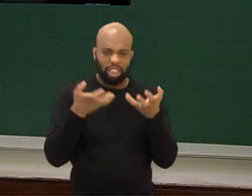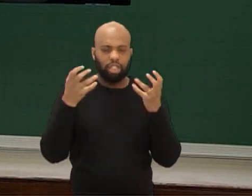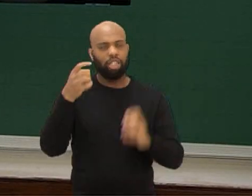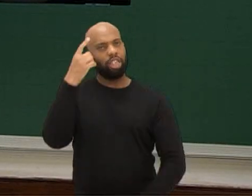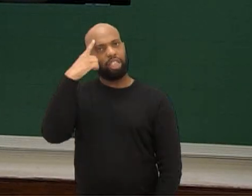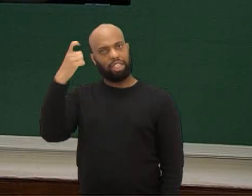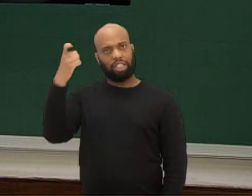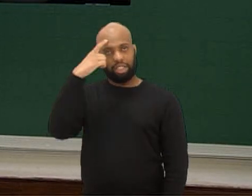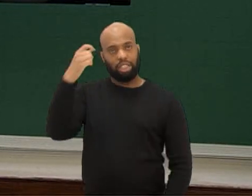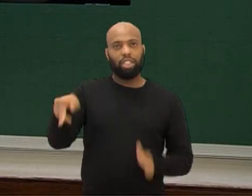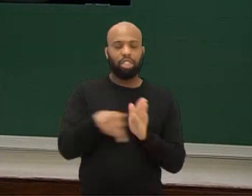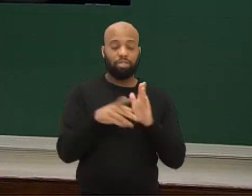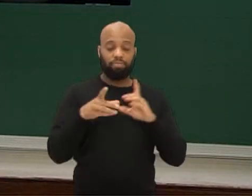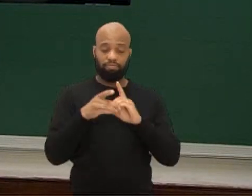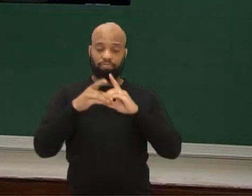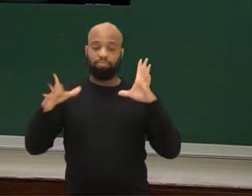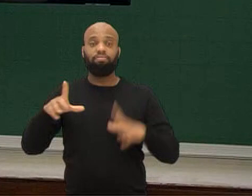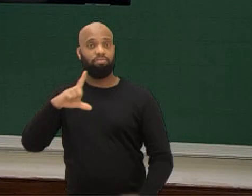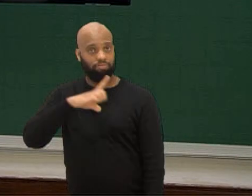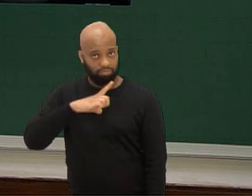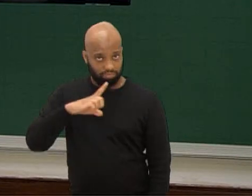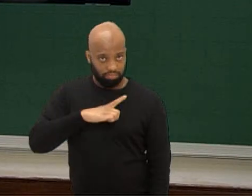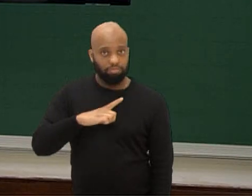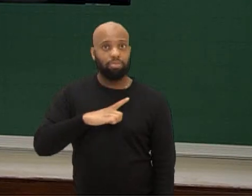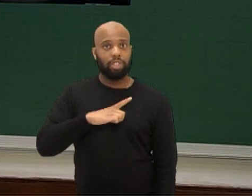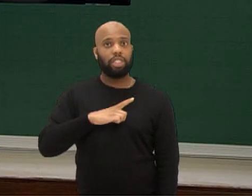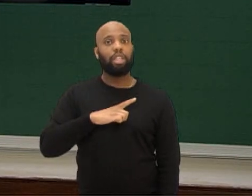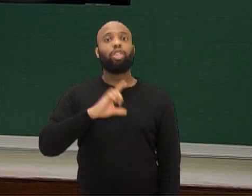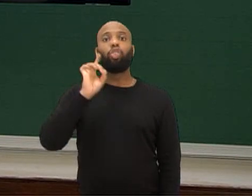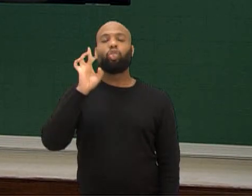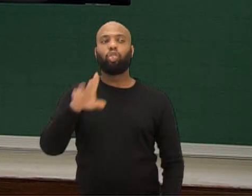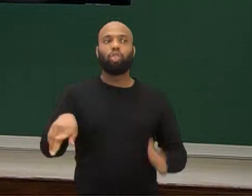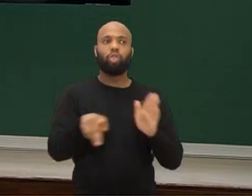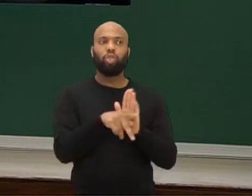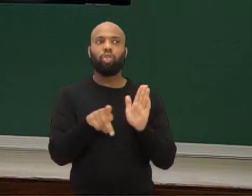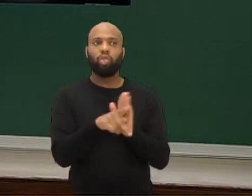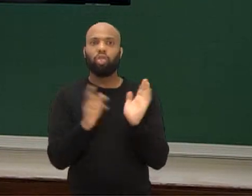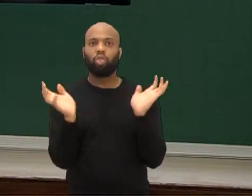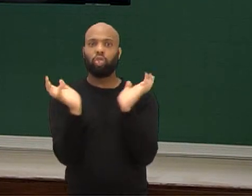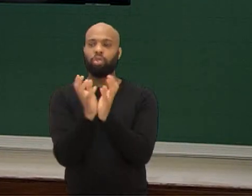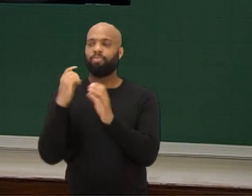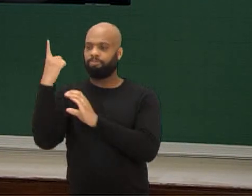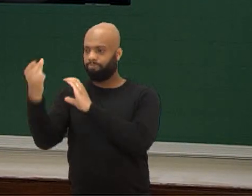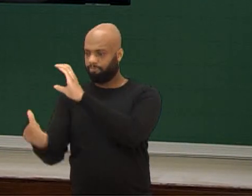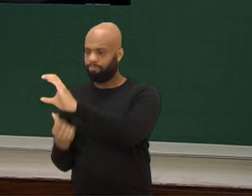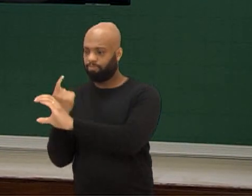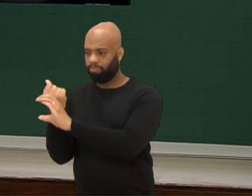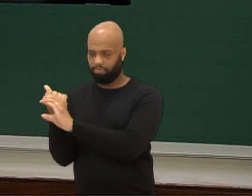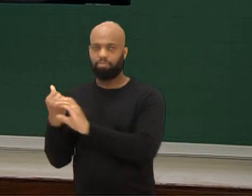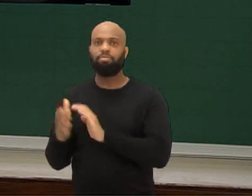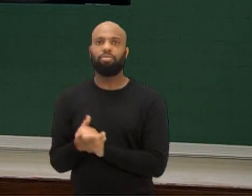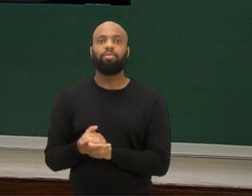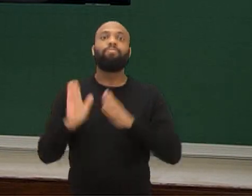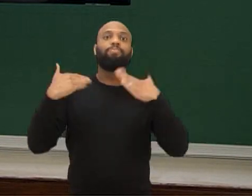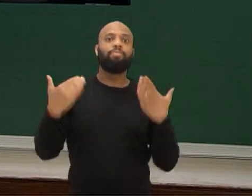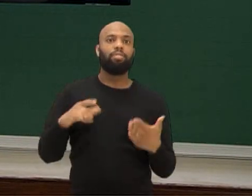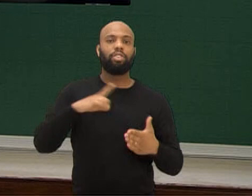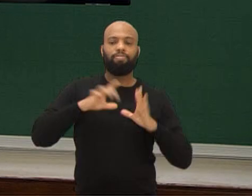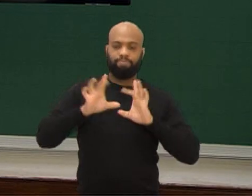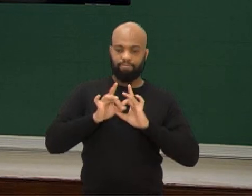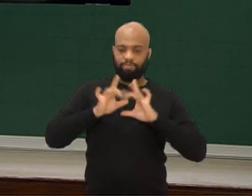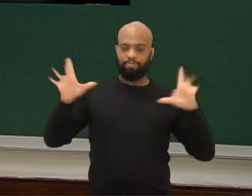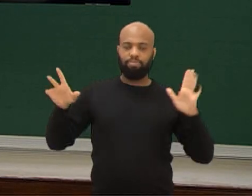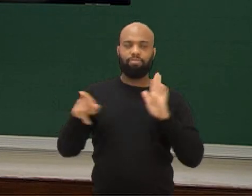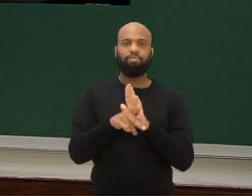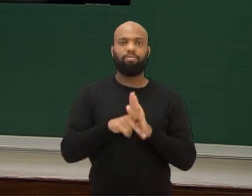a democracia ela existia apenas na porção capitalista. Então, a liberdade